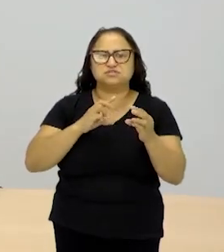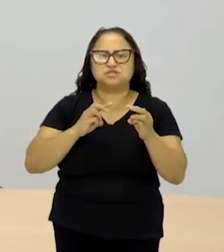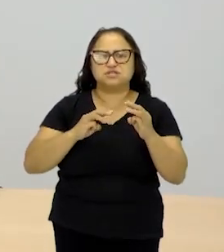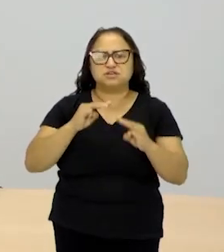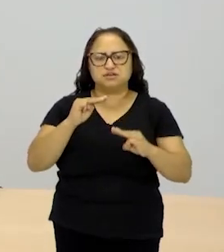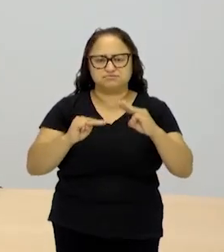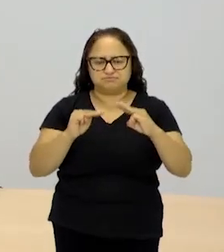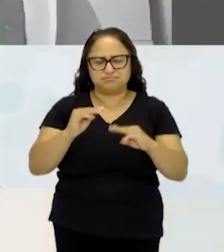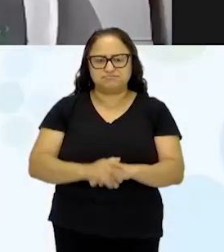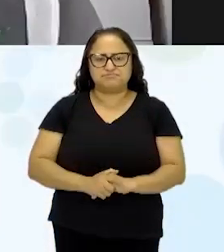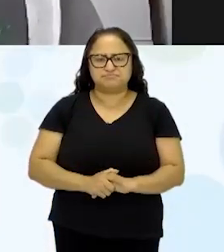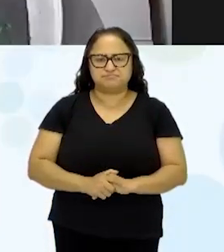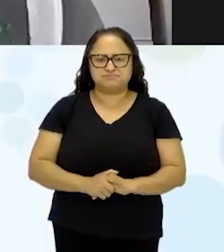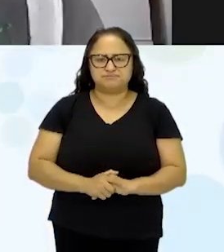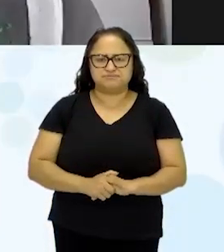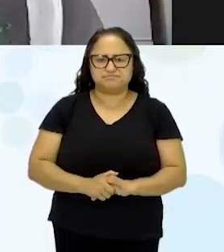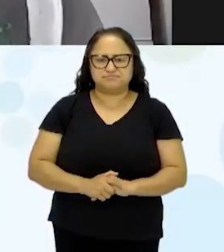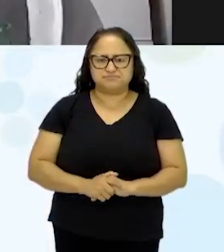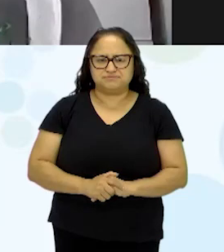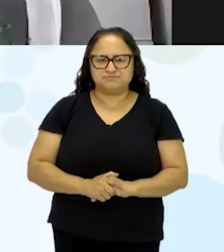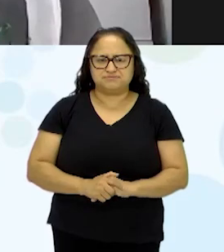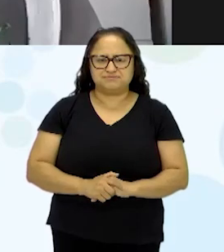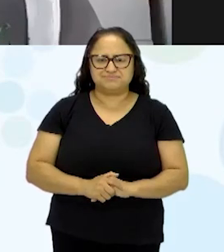você, Vitor.